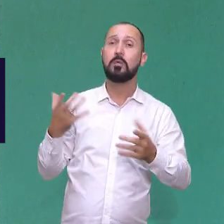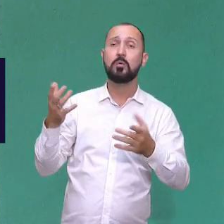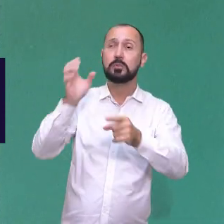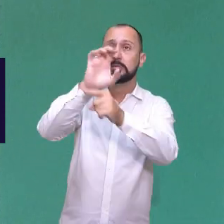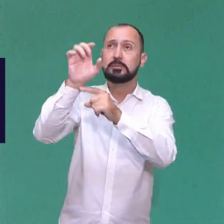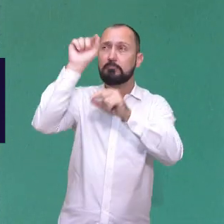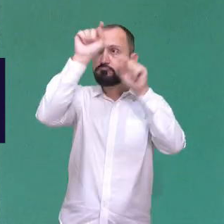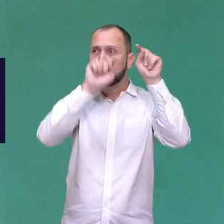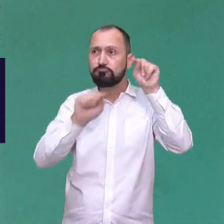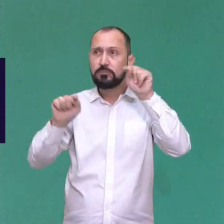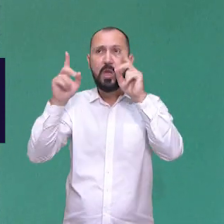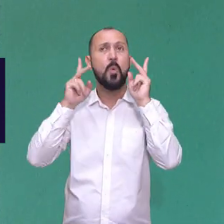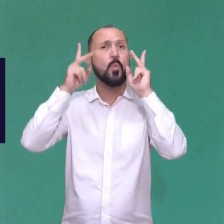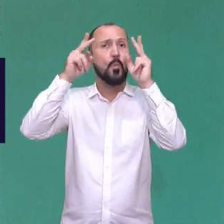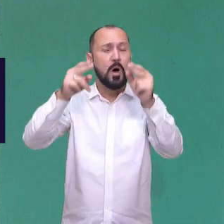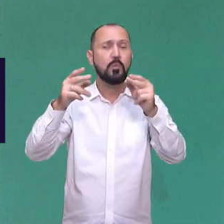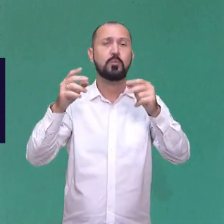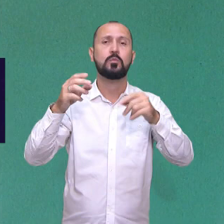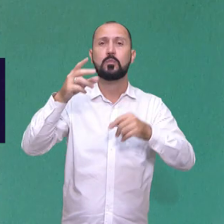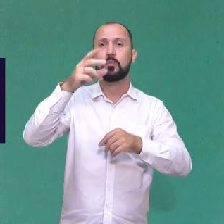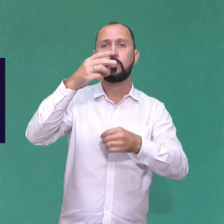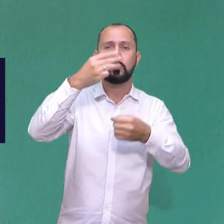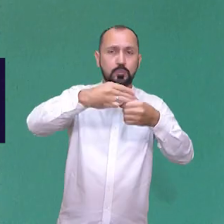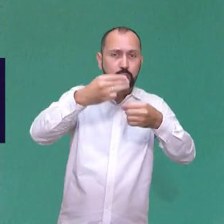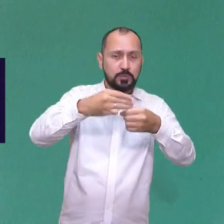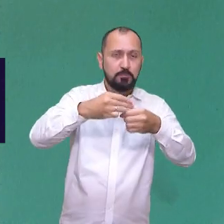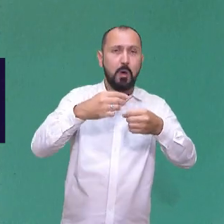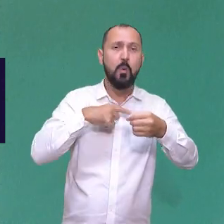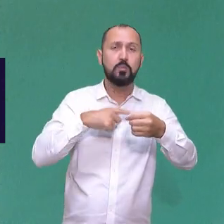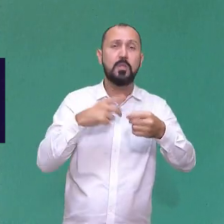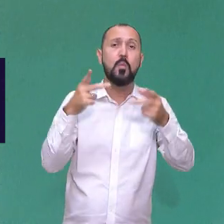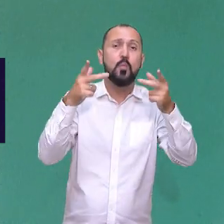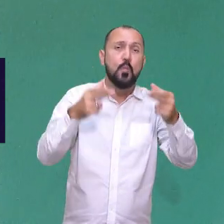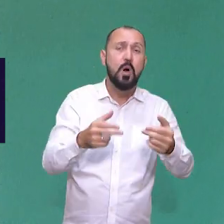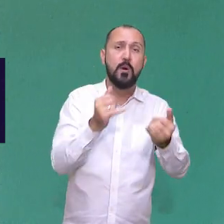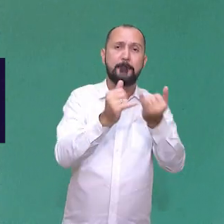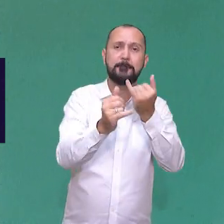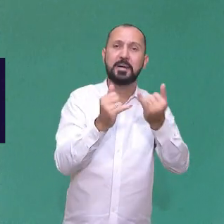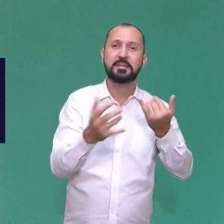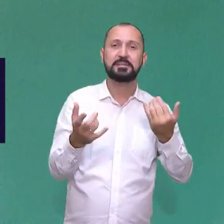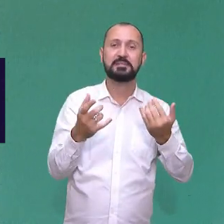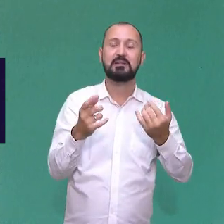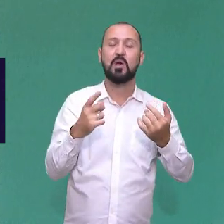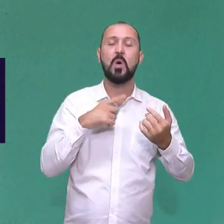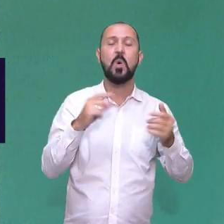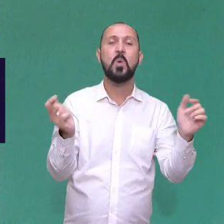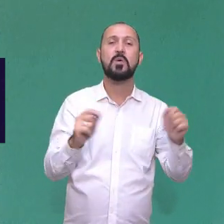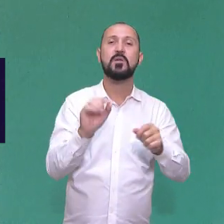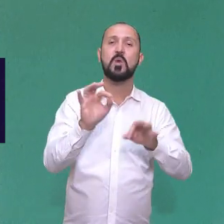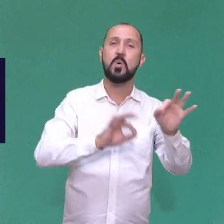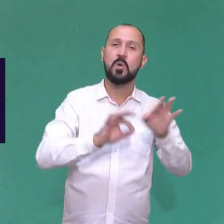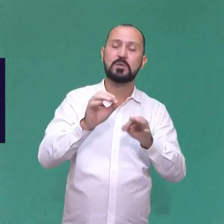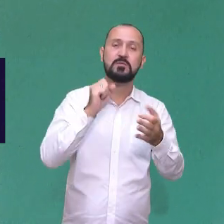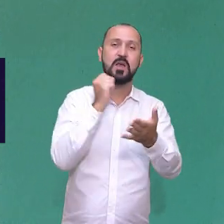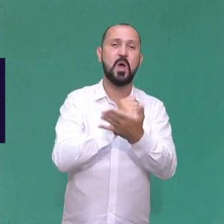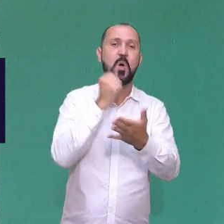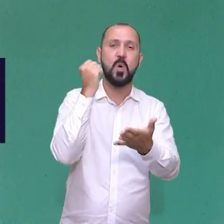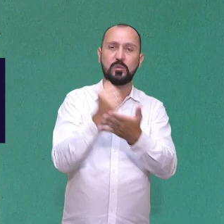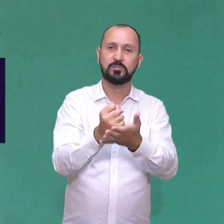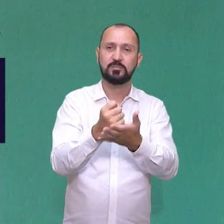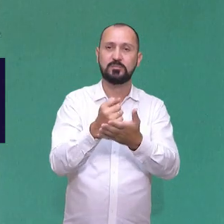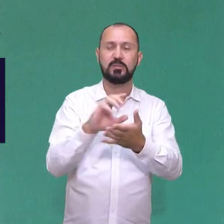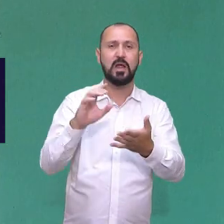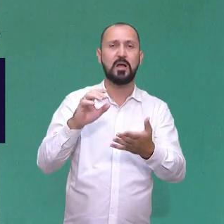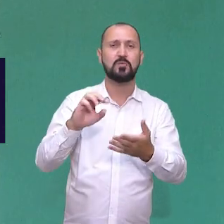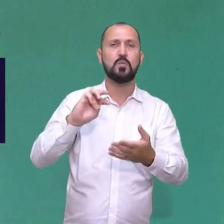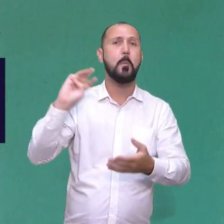que todos os estados têm em âmbito estadual e que a grande maioria dos municípios tem em âmbito municipal, o que dá condição para eles, por exemplo,